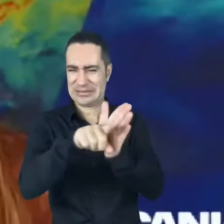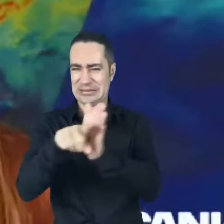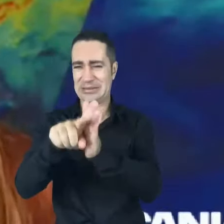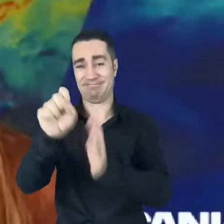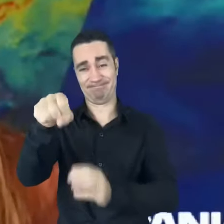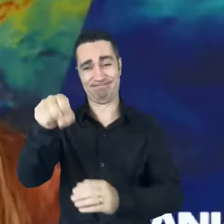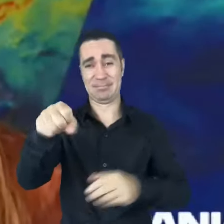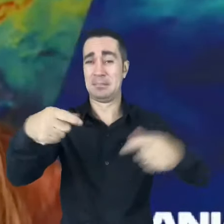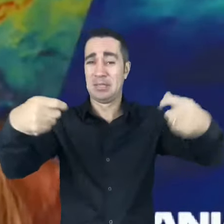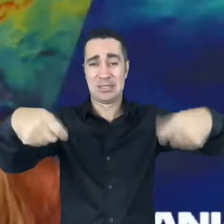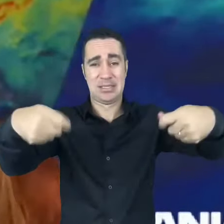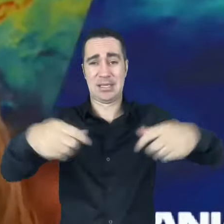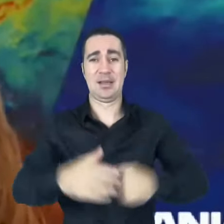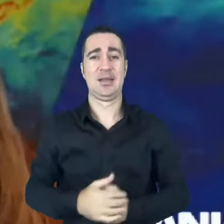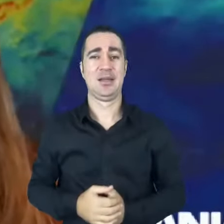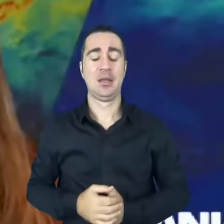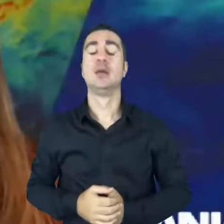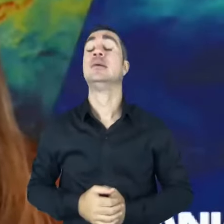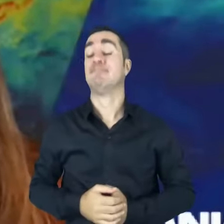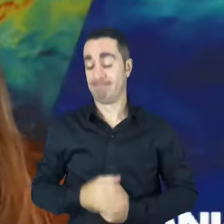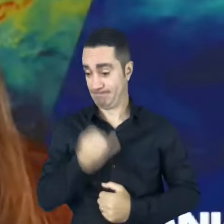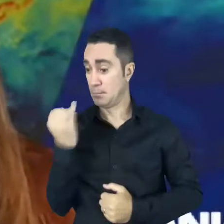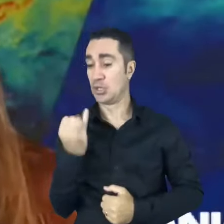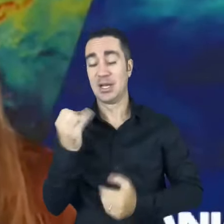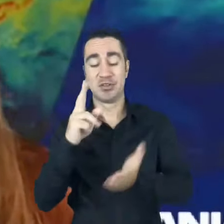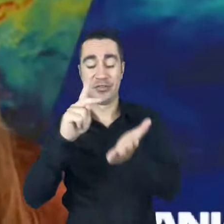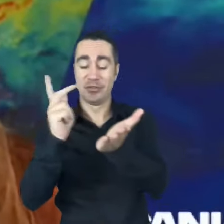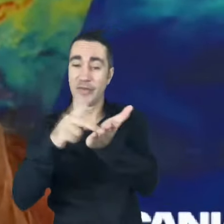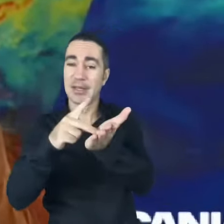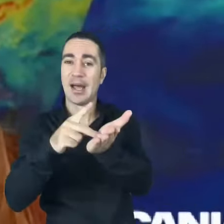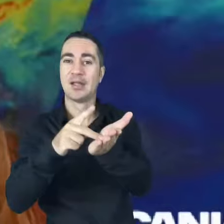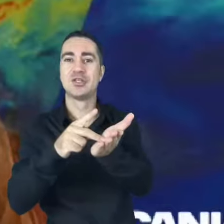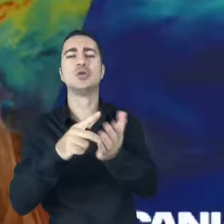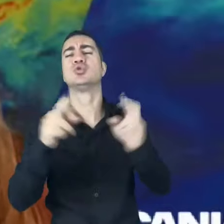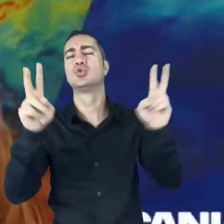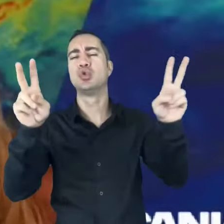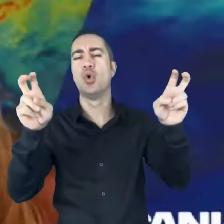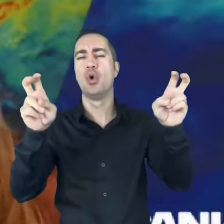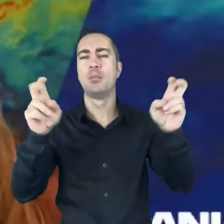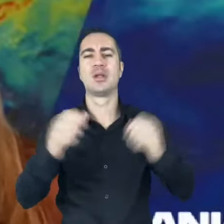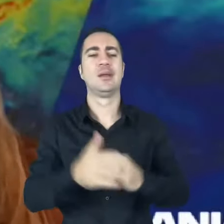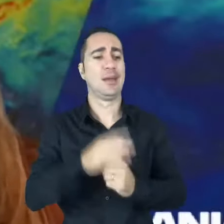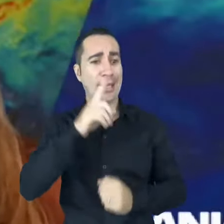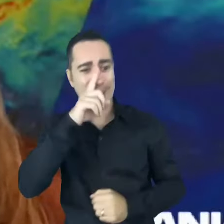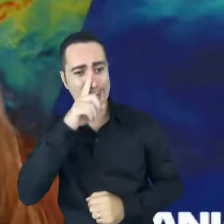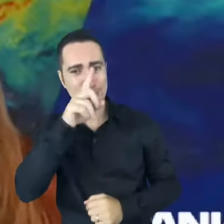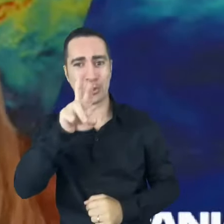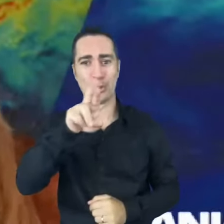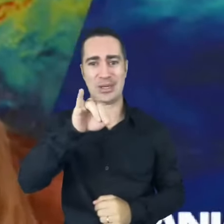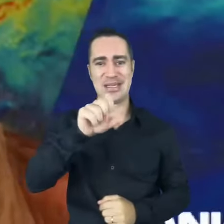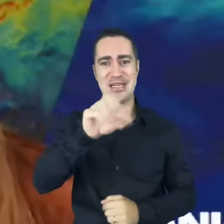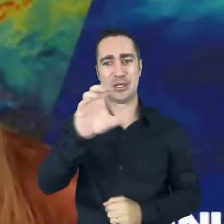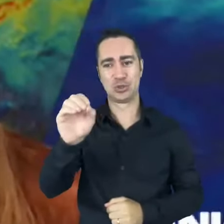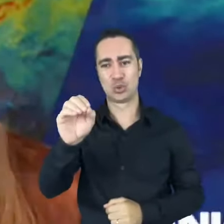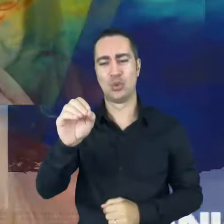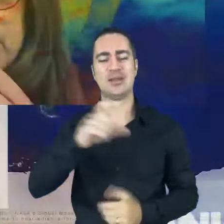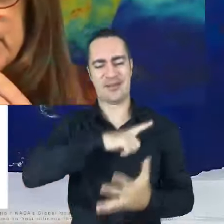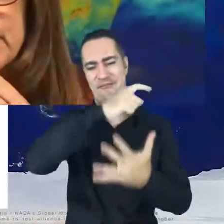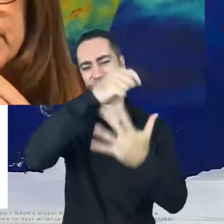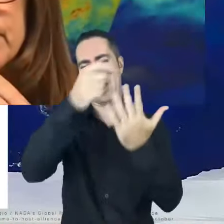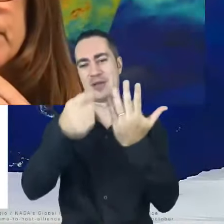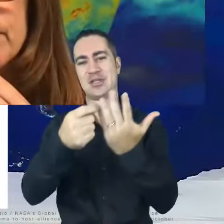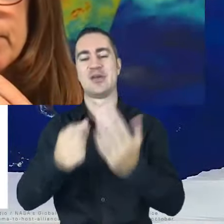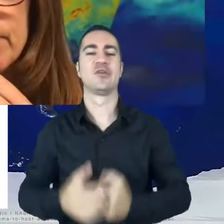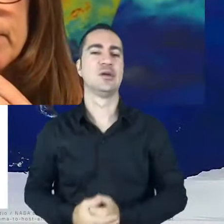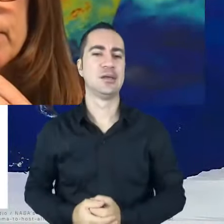Então, precisamos olhar a questão em relação a riscos. Então, esses são alguns dos assuntos. Temos a sustentabilidade na